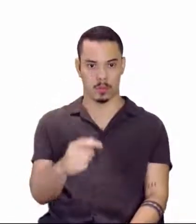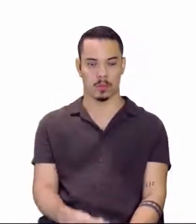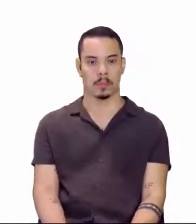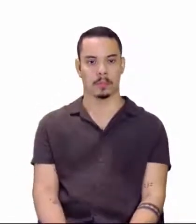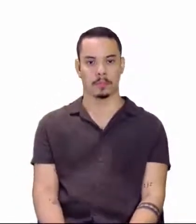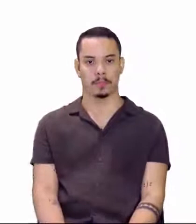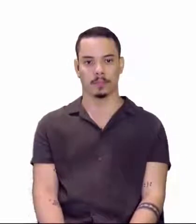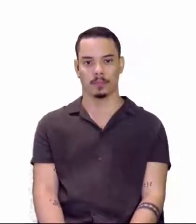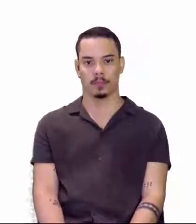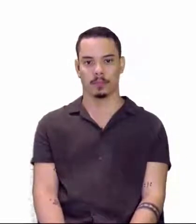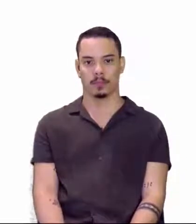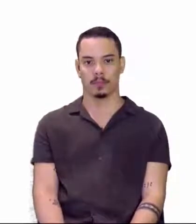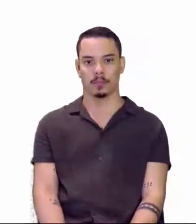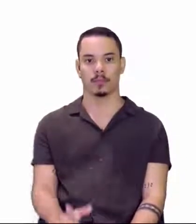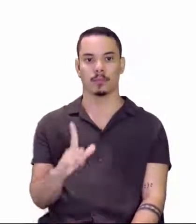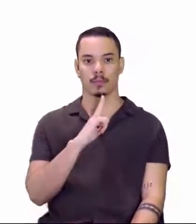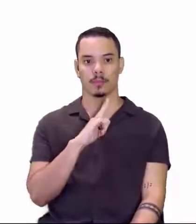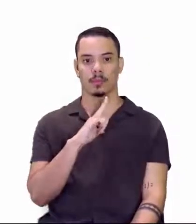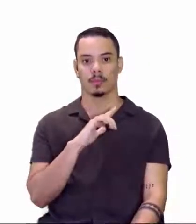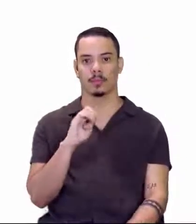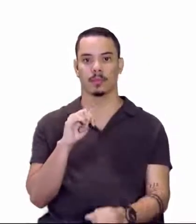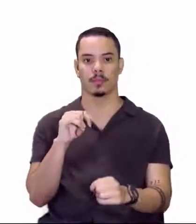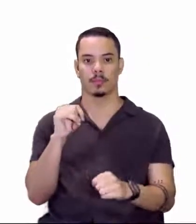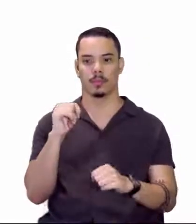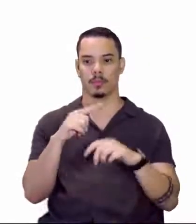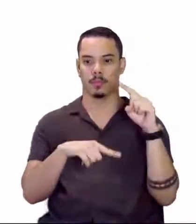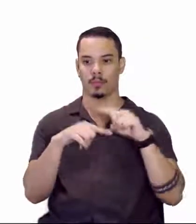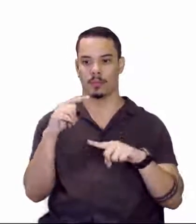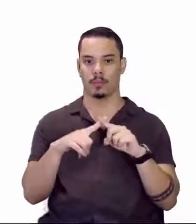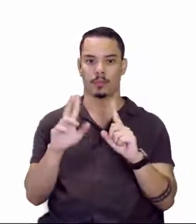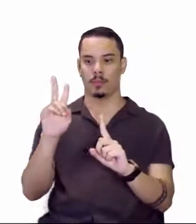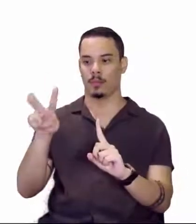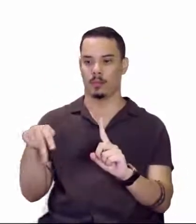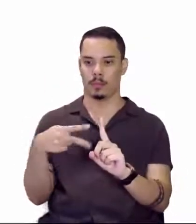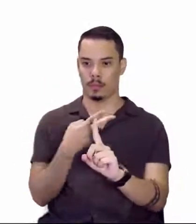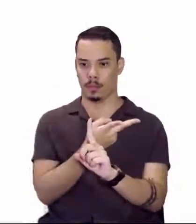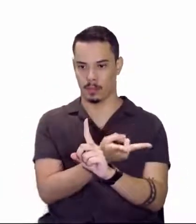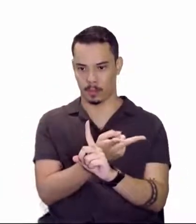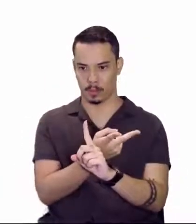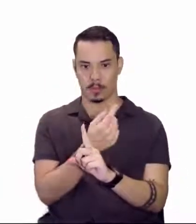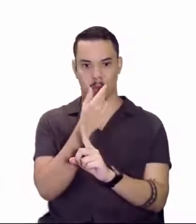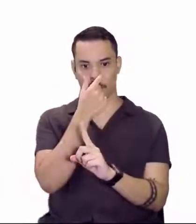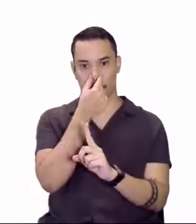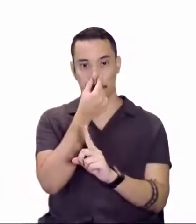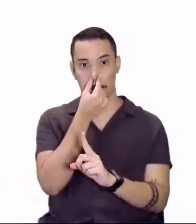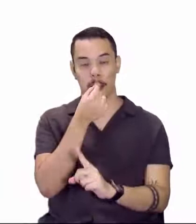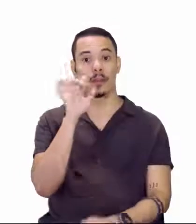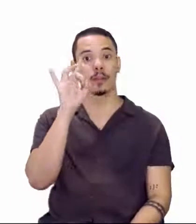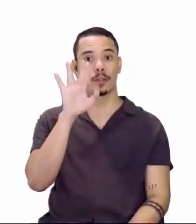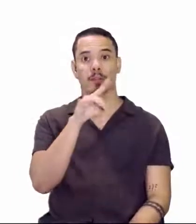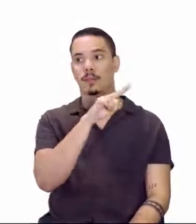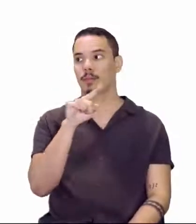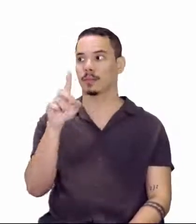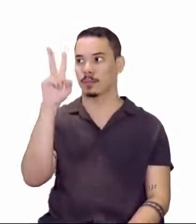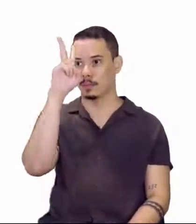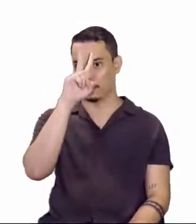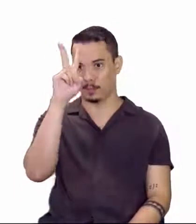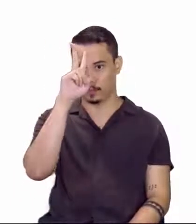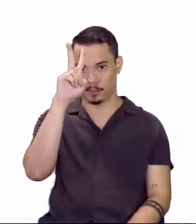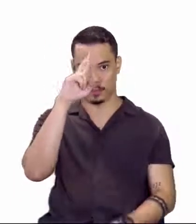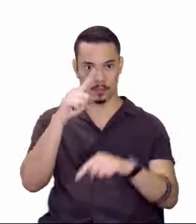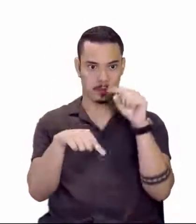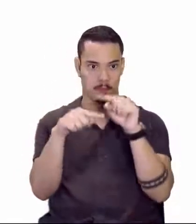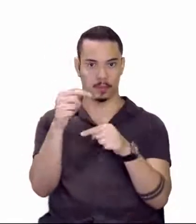nós temos os conhecidos elementos de transição, tá bom? Só para vocês lembrarem que os elementos